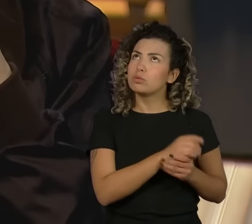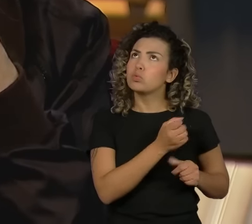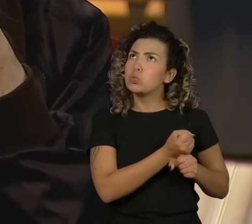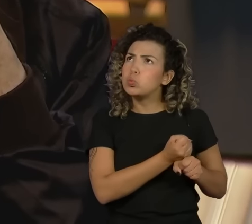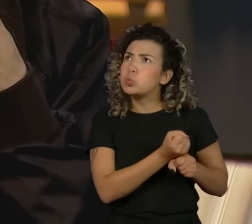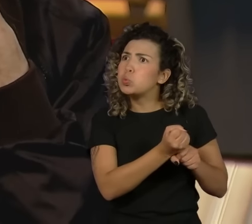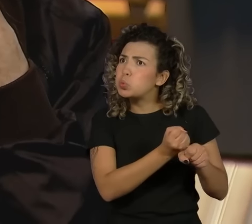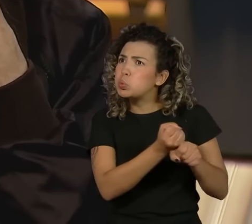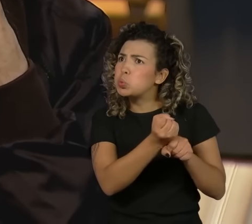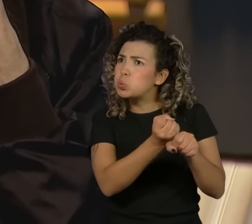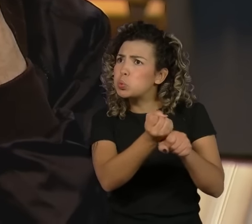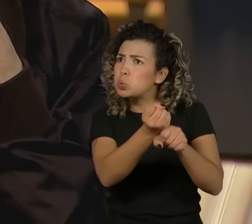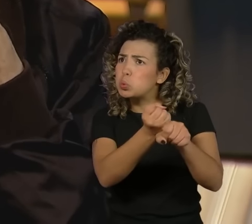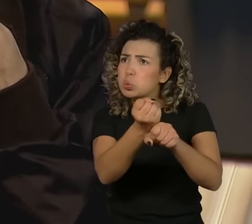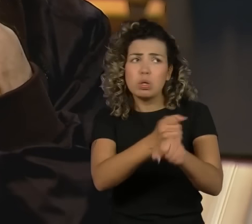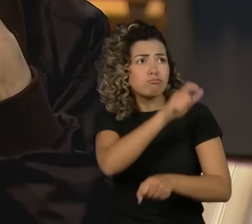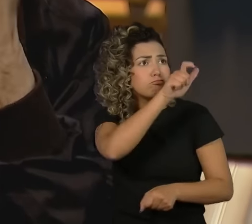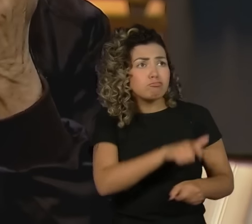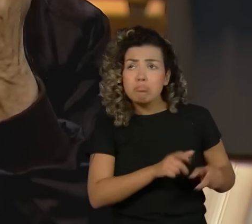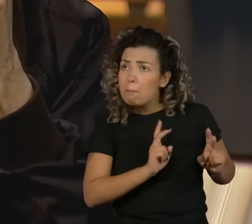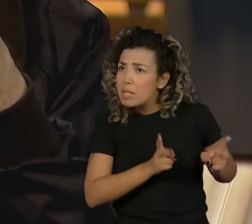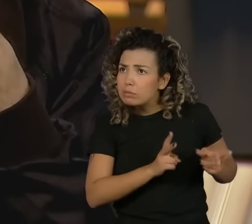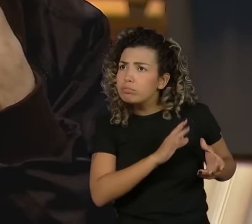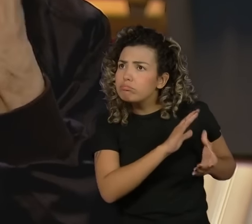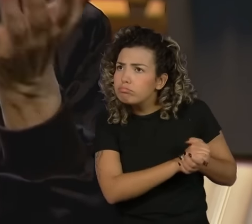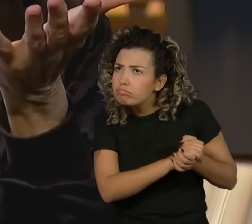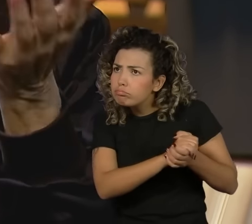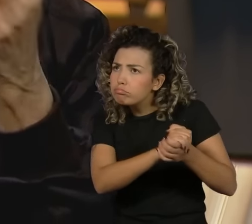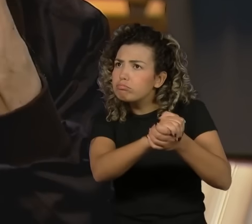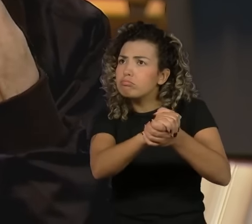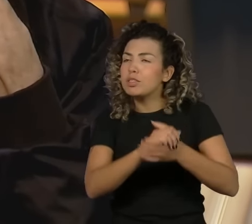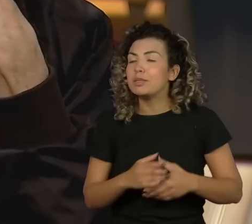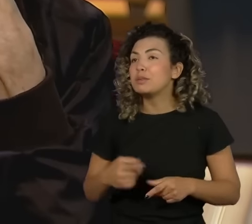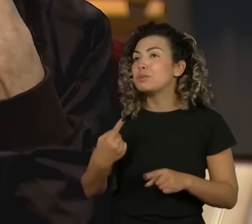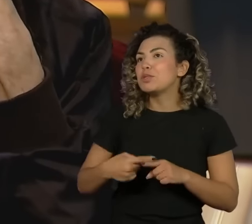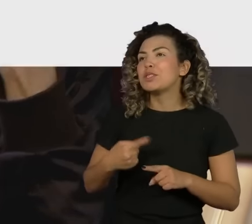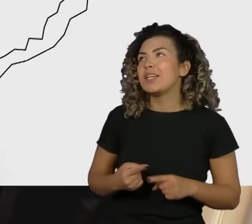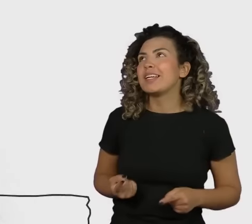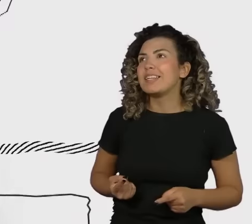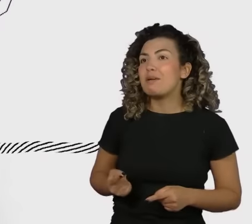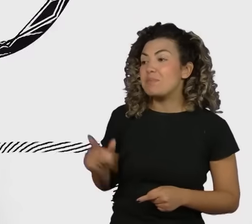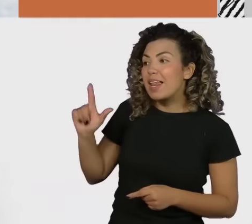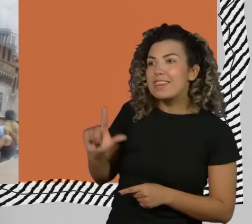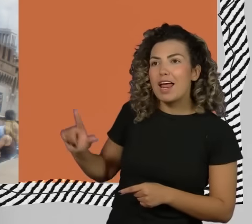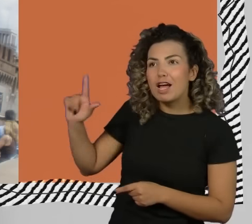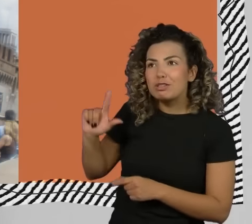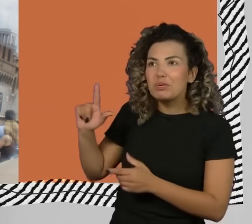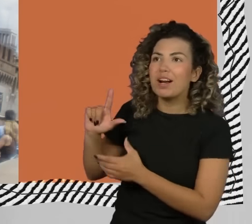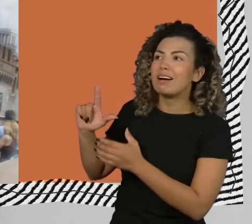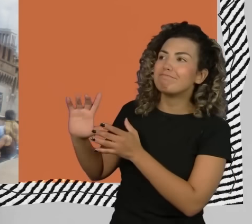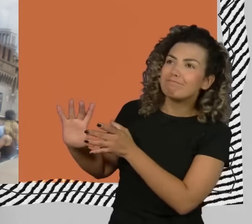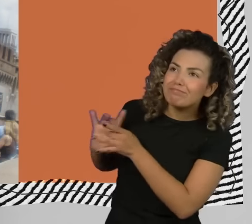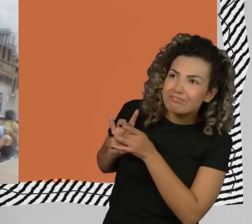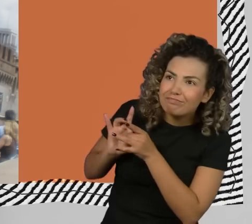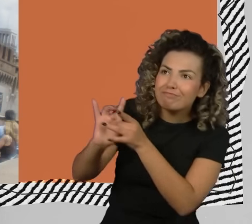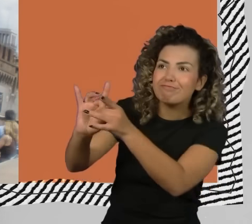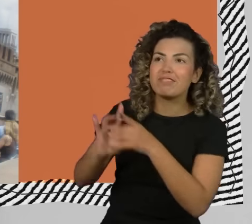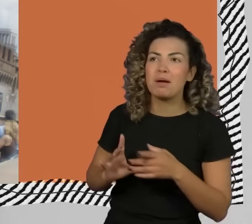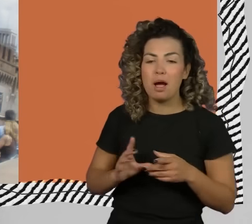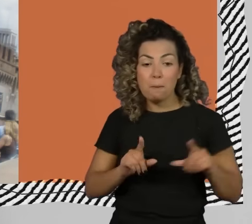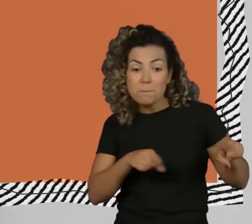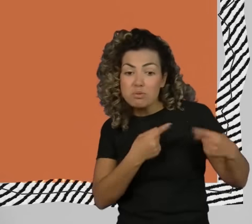minha vida toda. Eu sou casado com a literatura a minha vida toda. Sim. Eu sou casado com a música a minha vida toda. Então eu